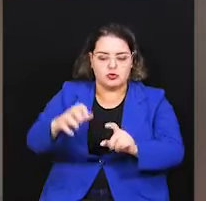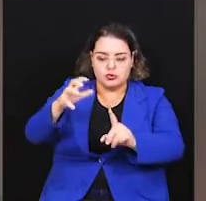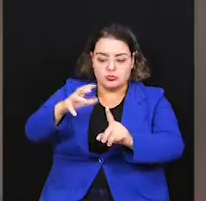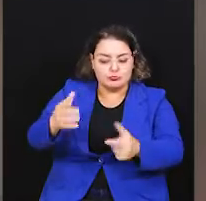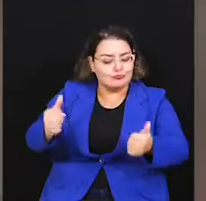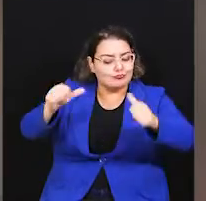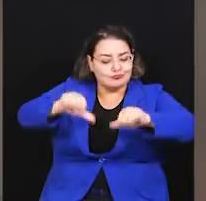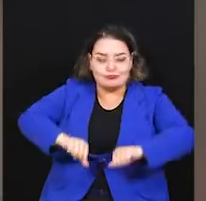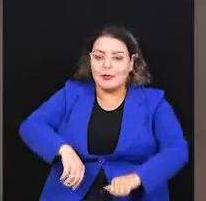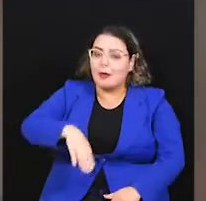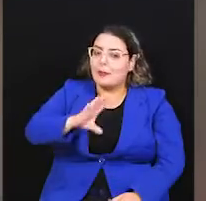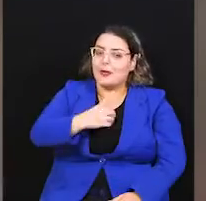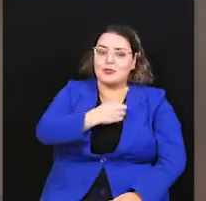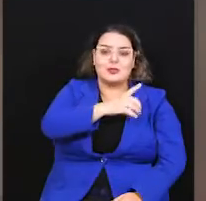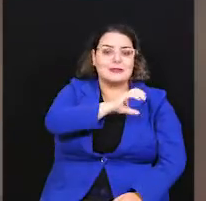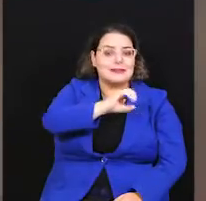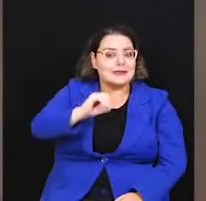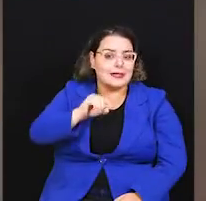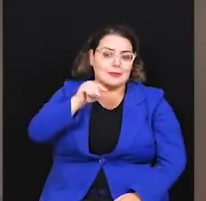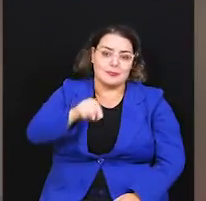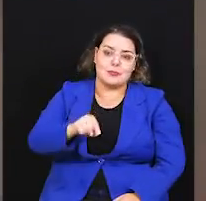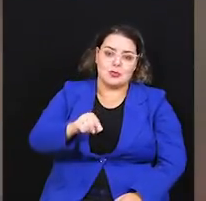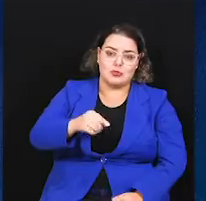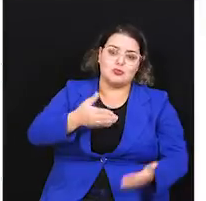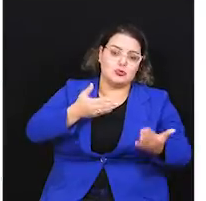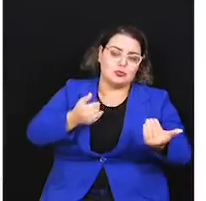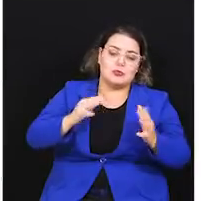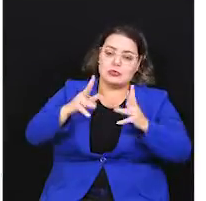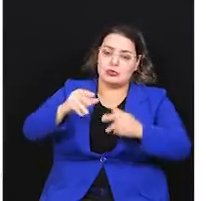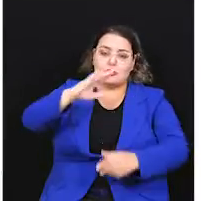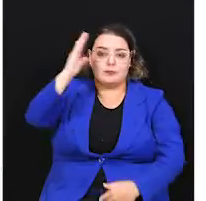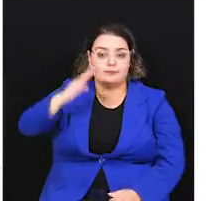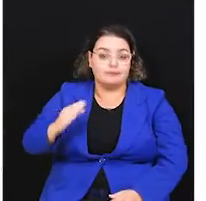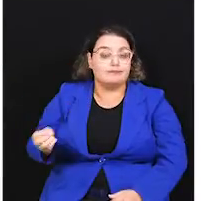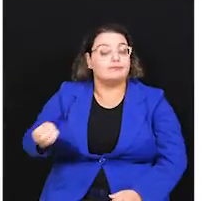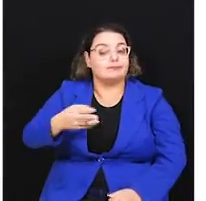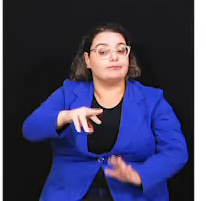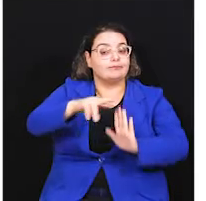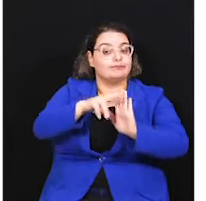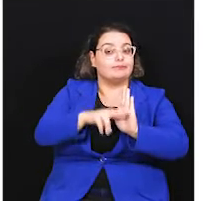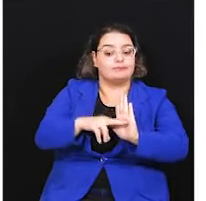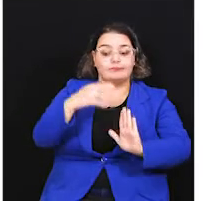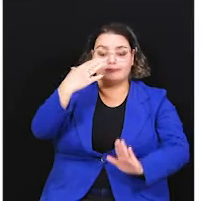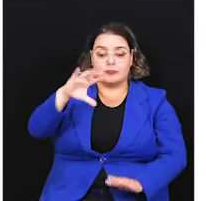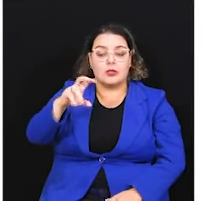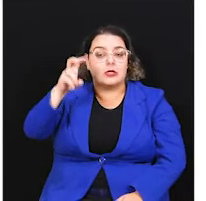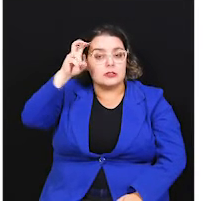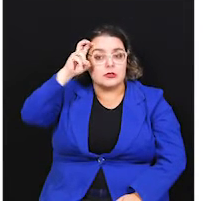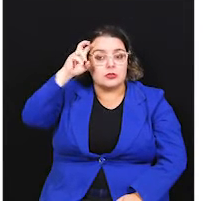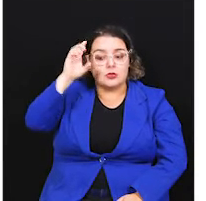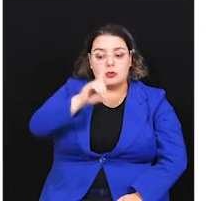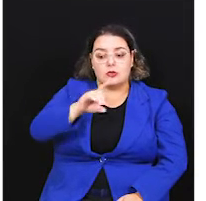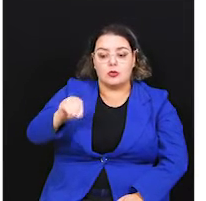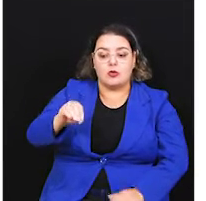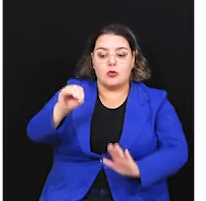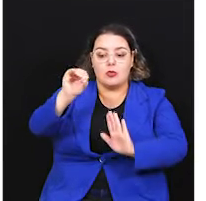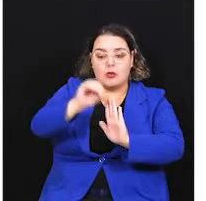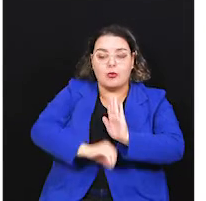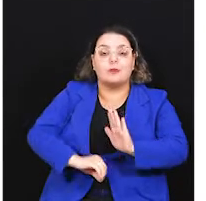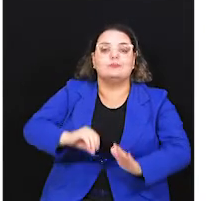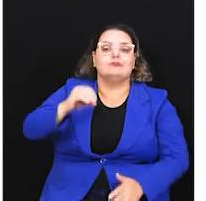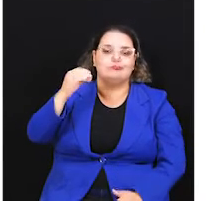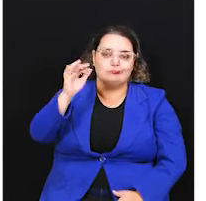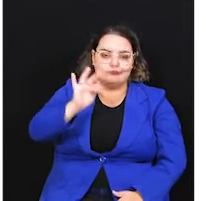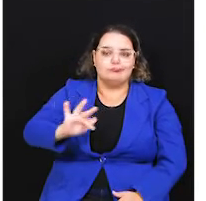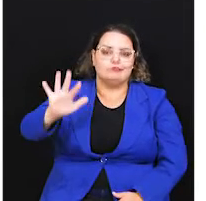acarretar um prejuízo mais de 100 mil jovens em todo o Brasil a nova regra foi publicada na quinta-feira passada no Diário Oficial